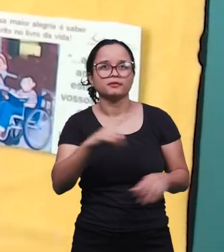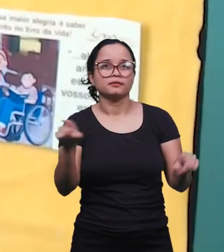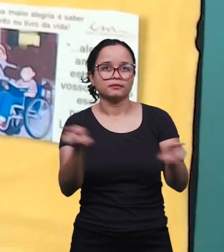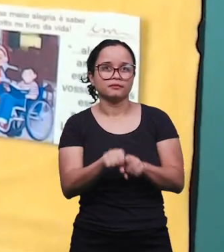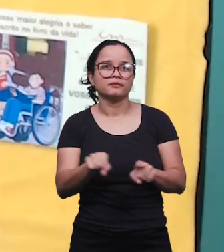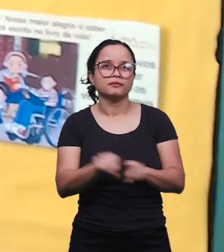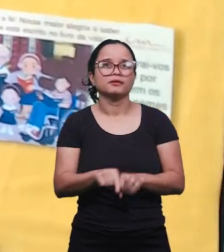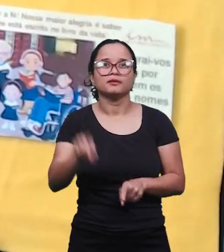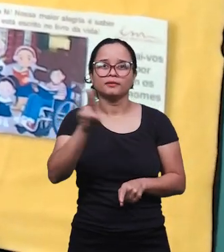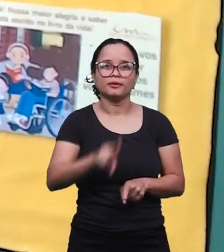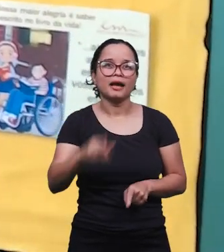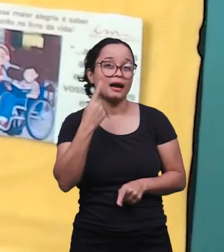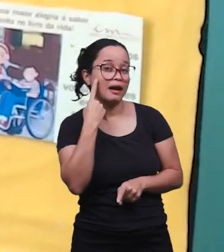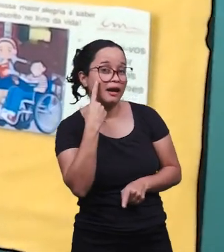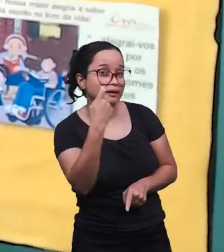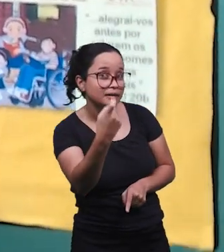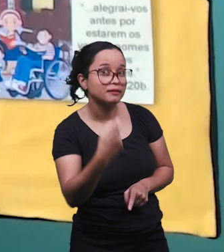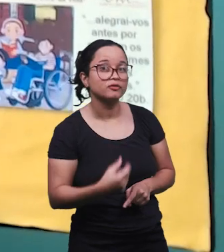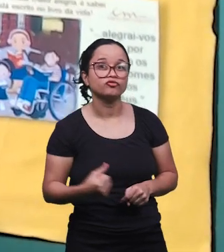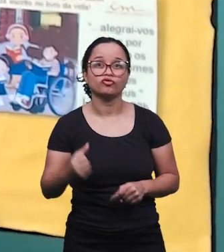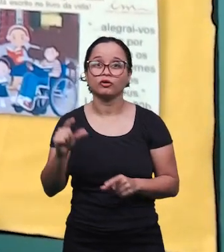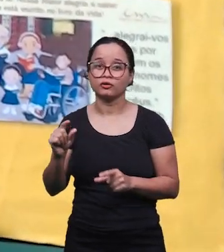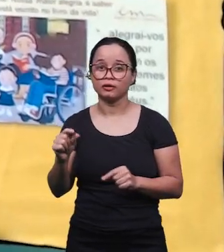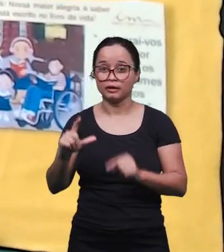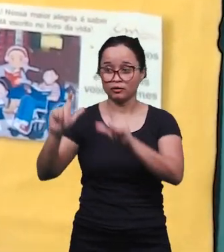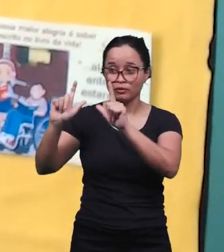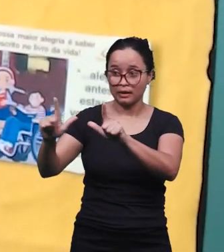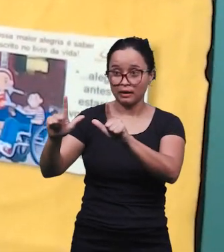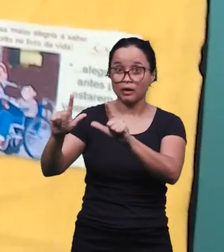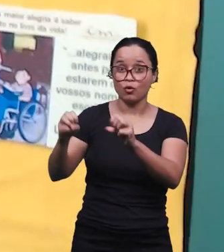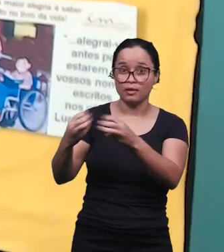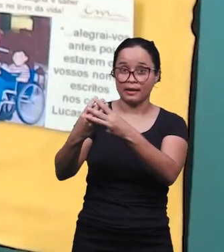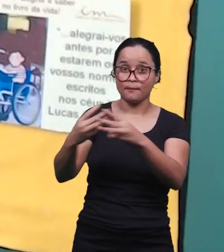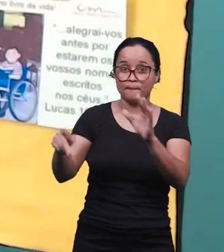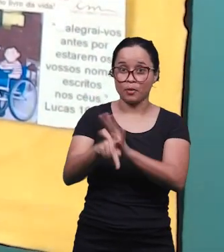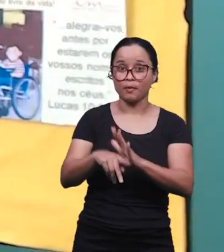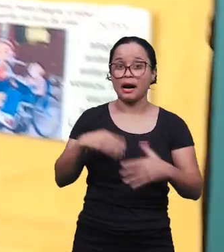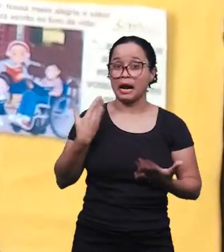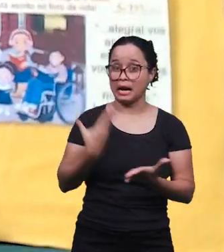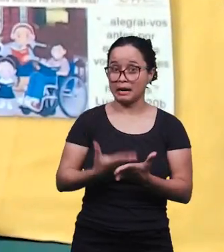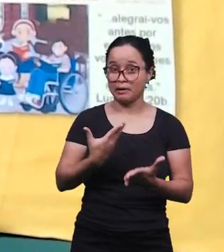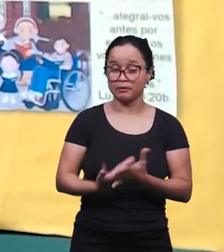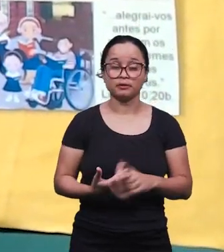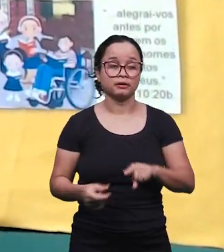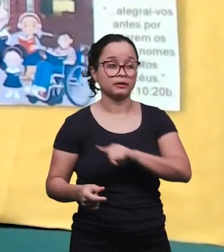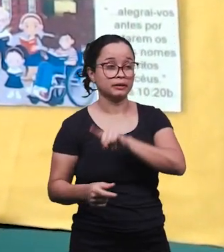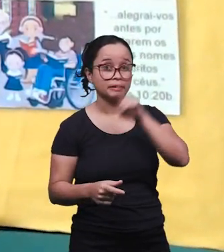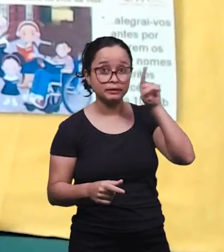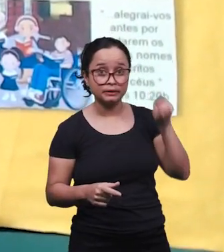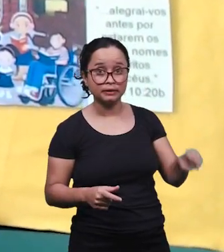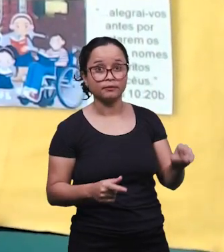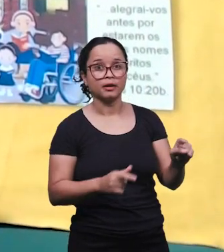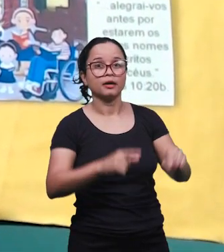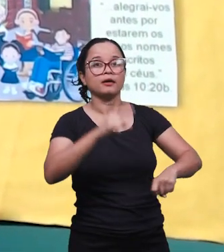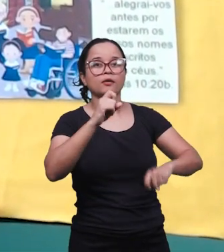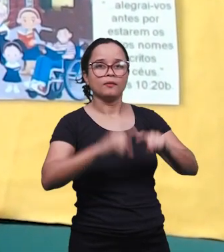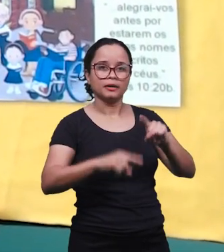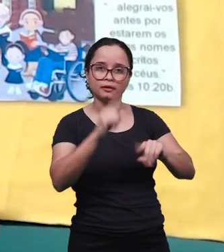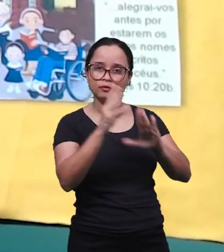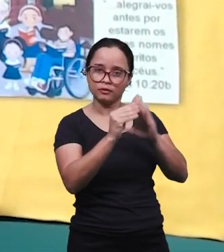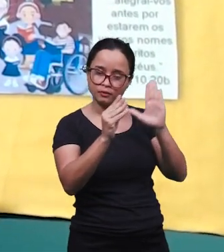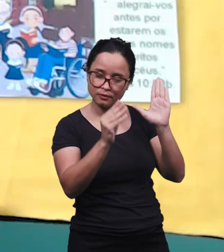informações aqui também. E é um recurso interessante para compor com os slides da sala e com os materiais que